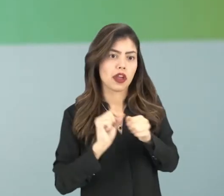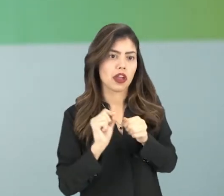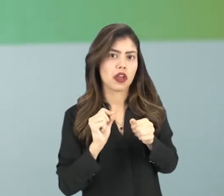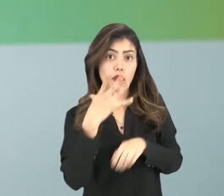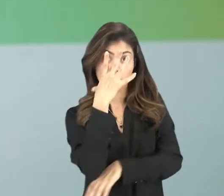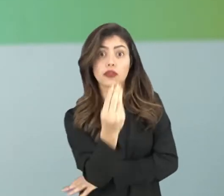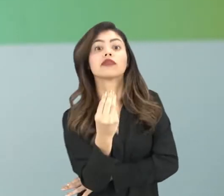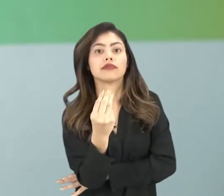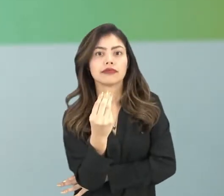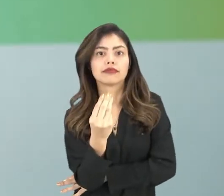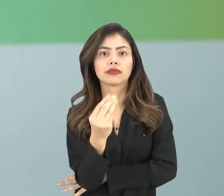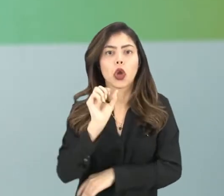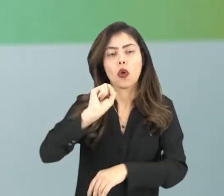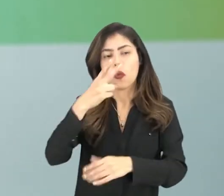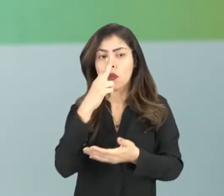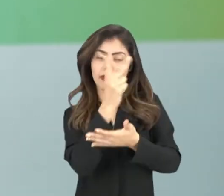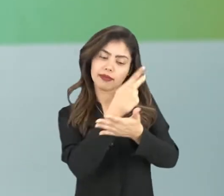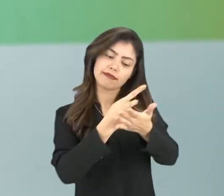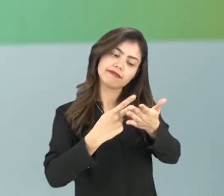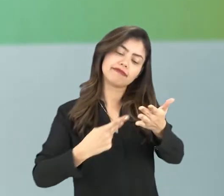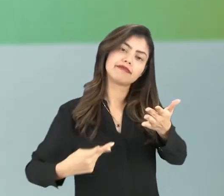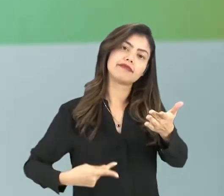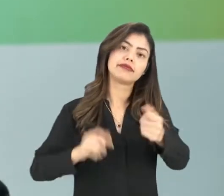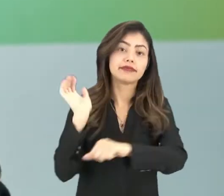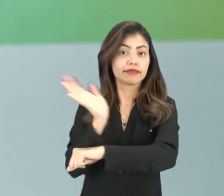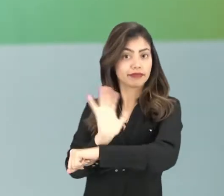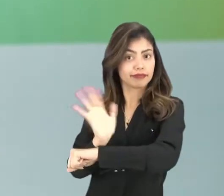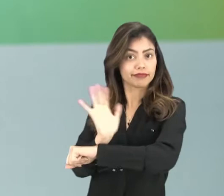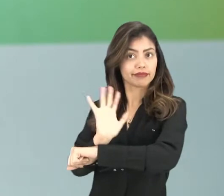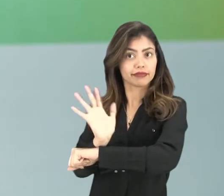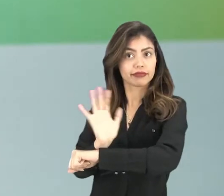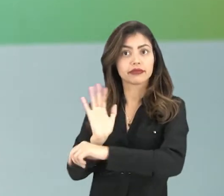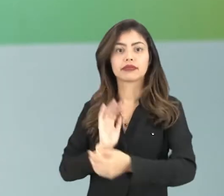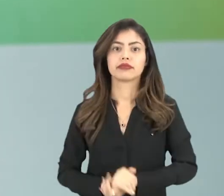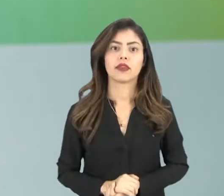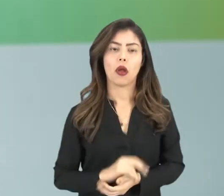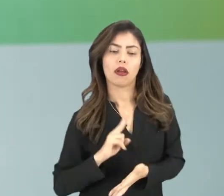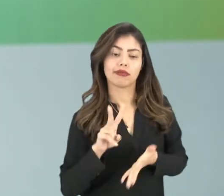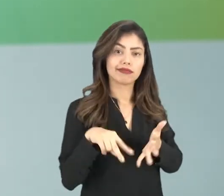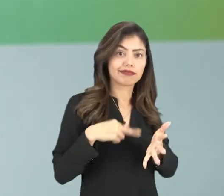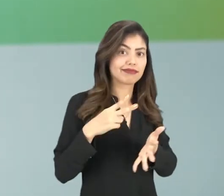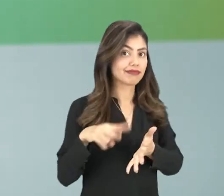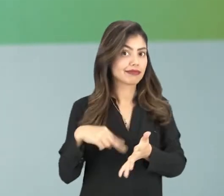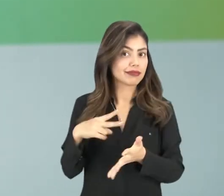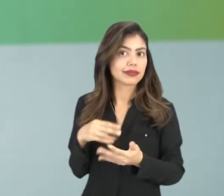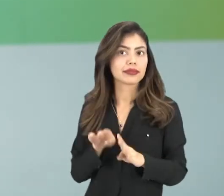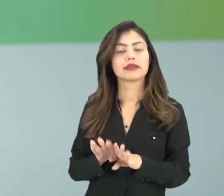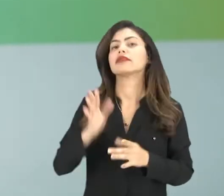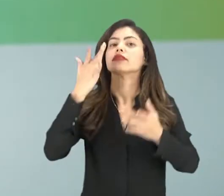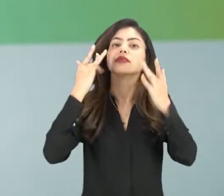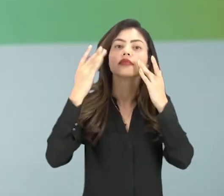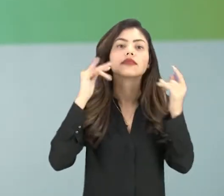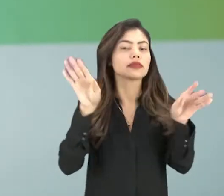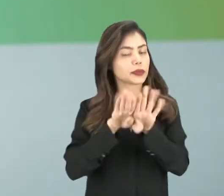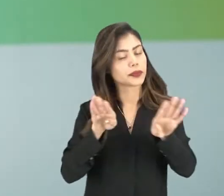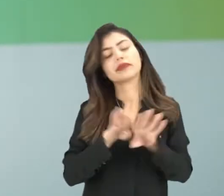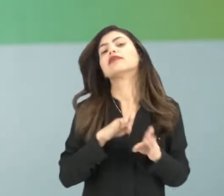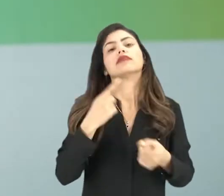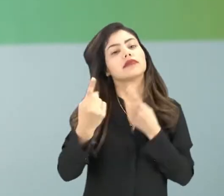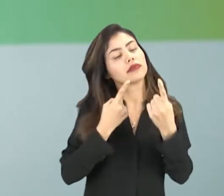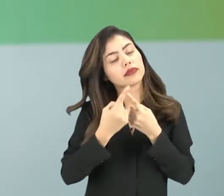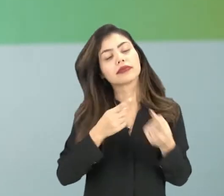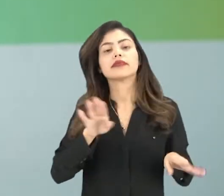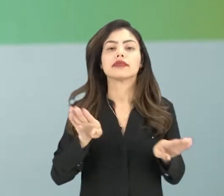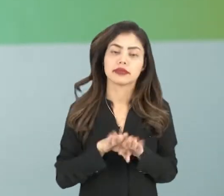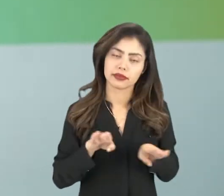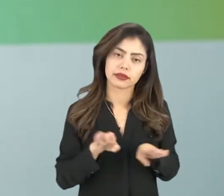fotografia, ou um poema, ou cinema, ou uma dança, o teatro. Então nós estamos dialogando o tempo todo com a